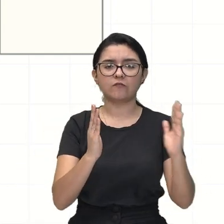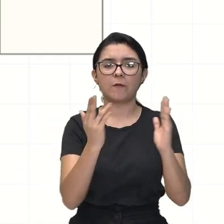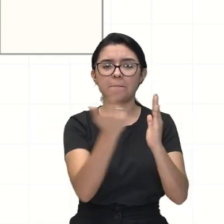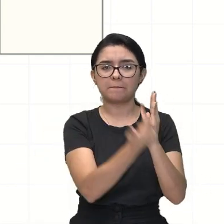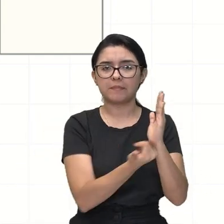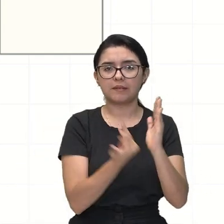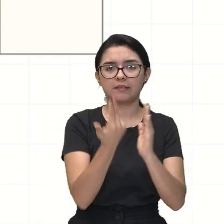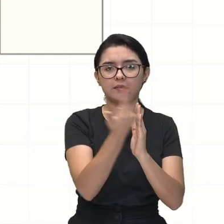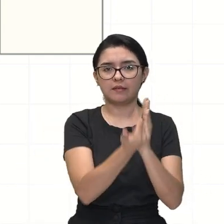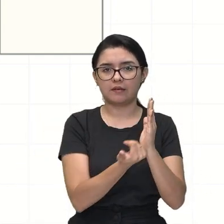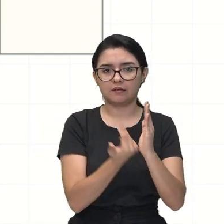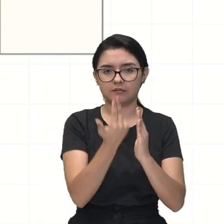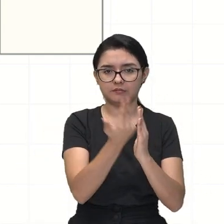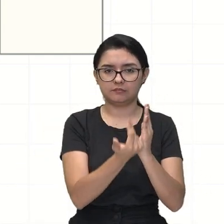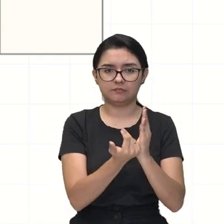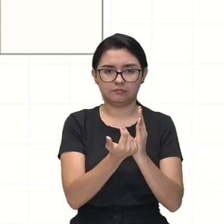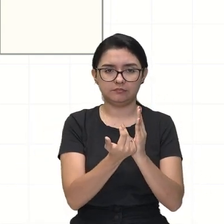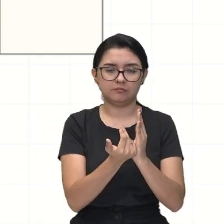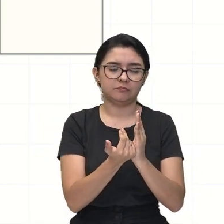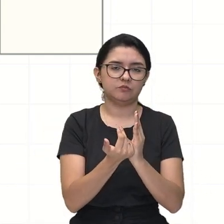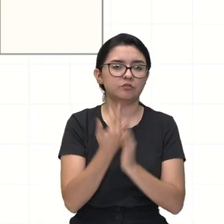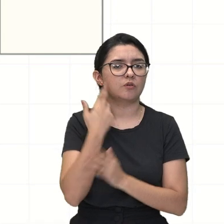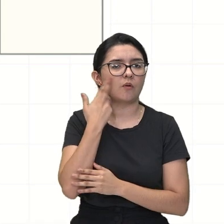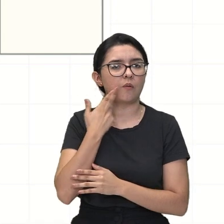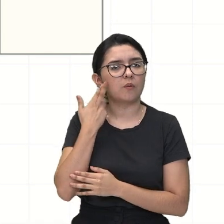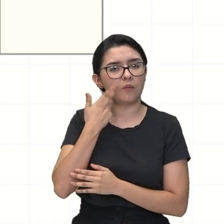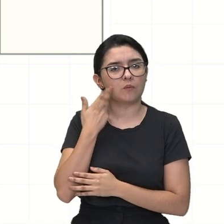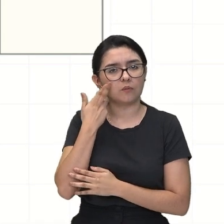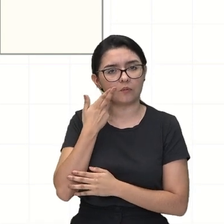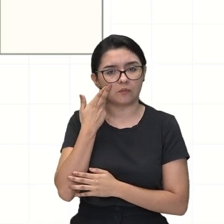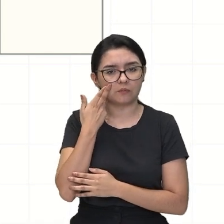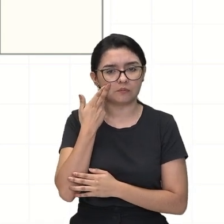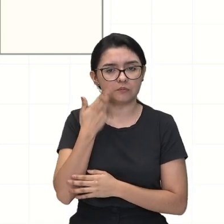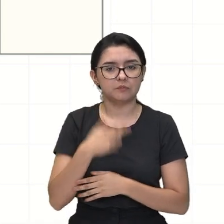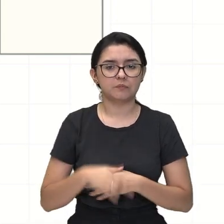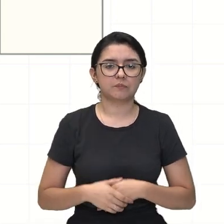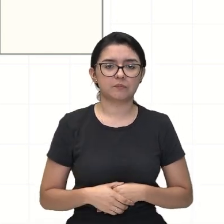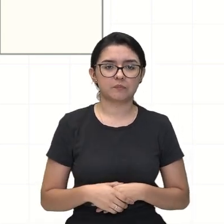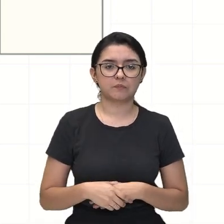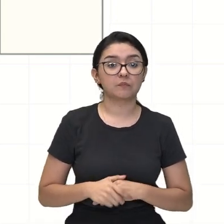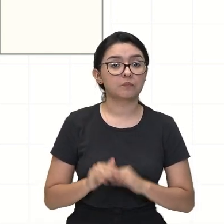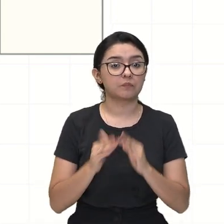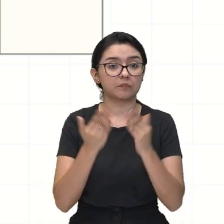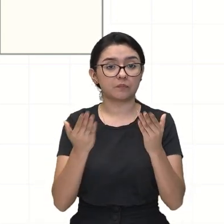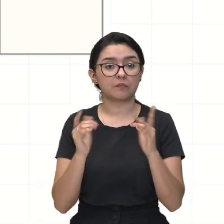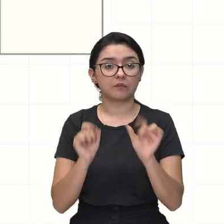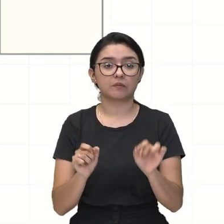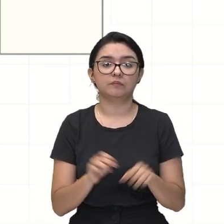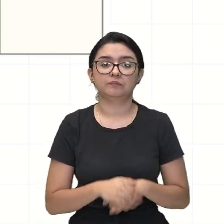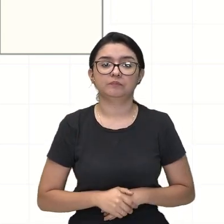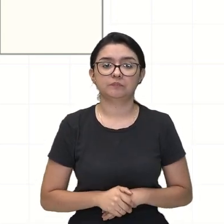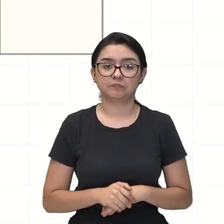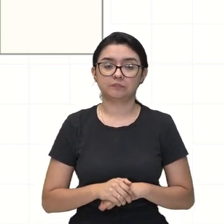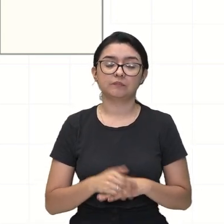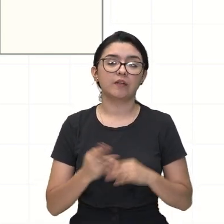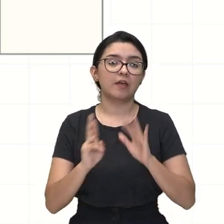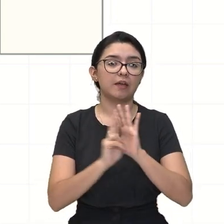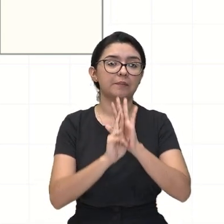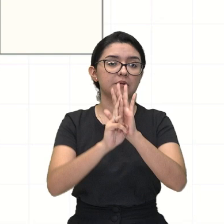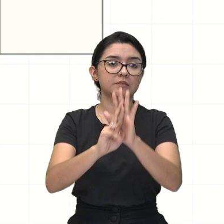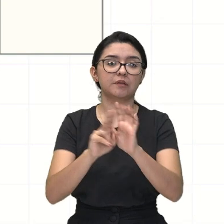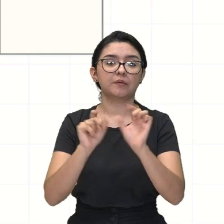Essa da esquerda que está aqui de rosa. Então, essa parte aqui